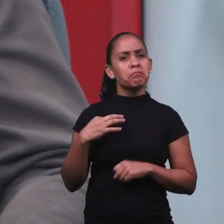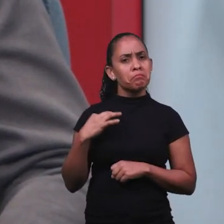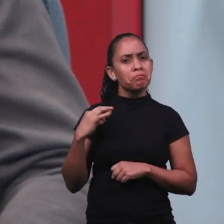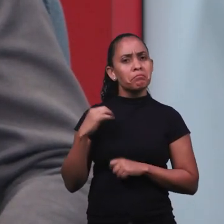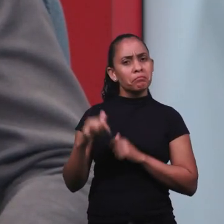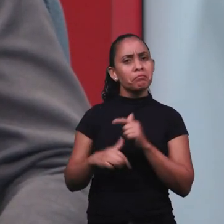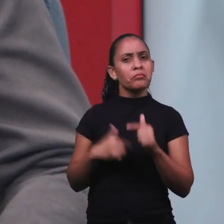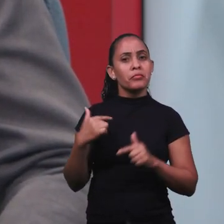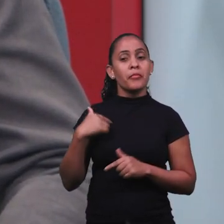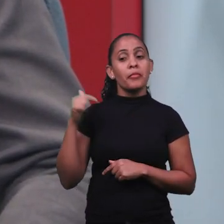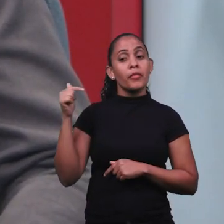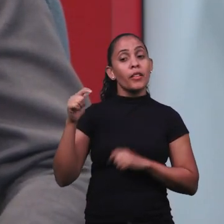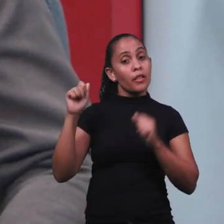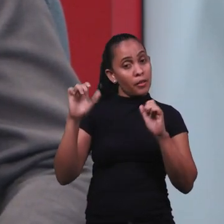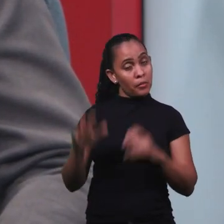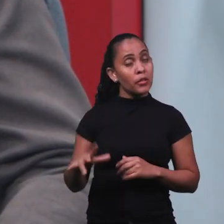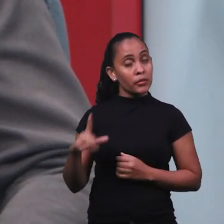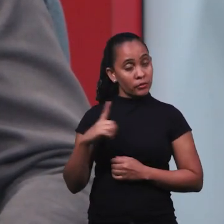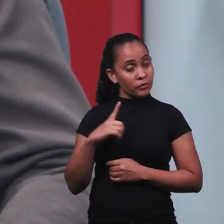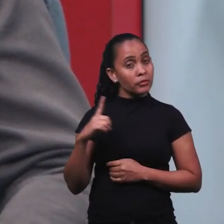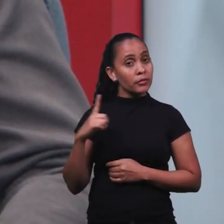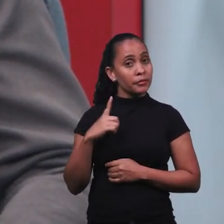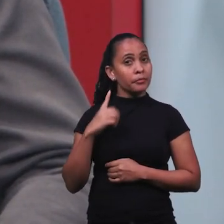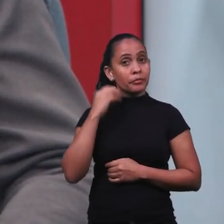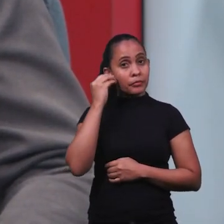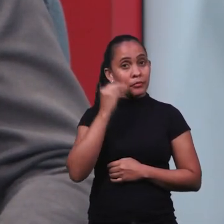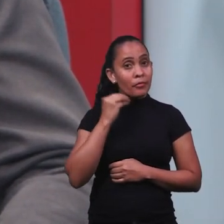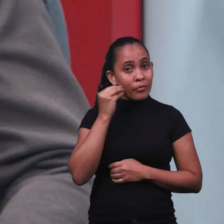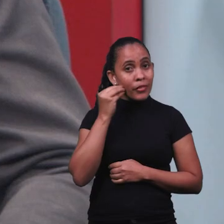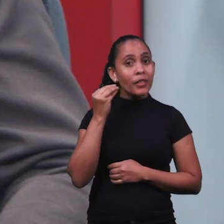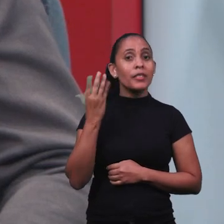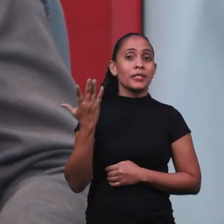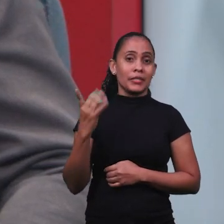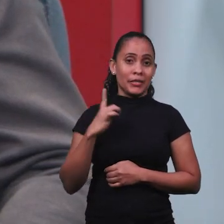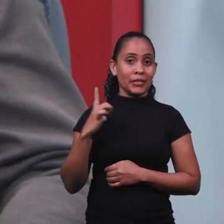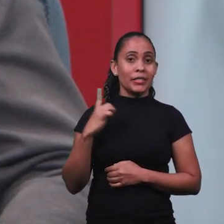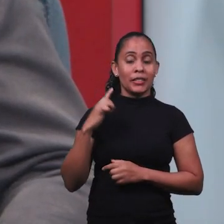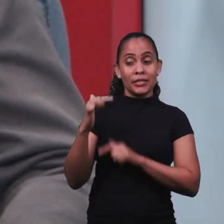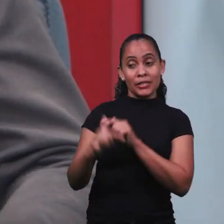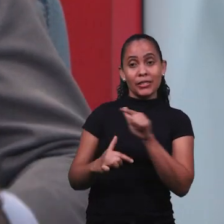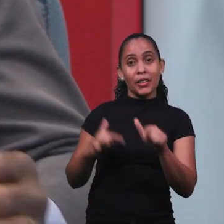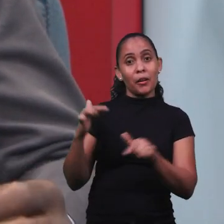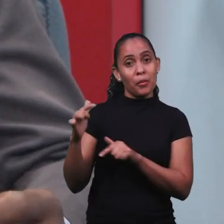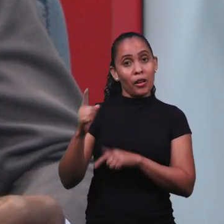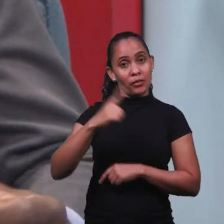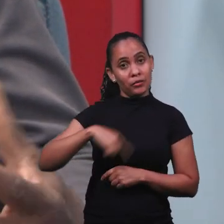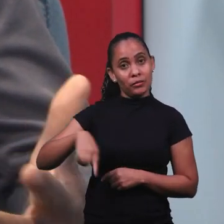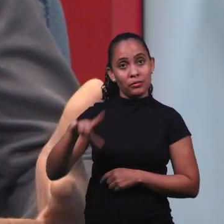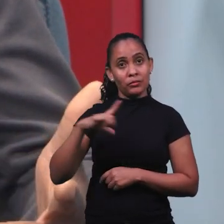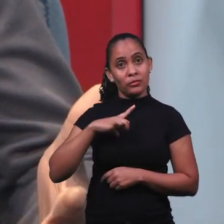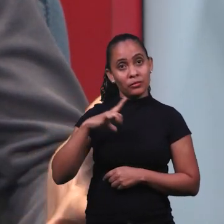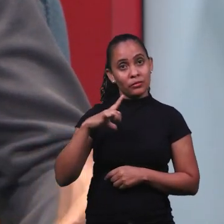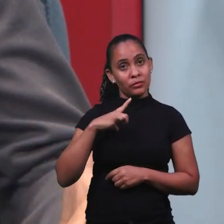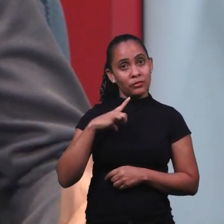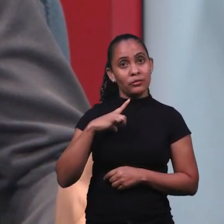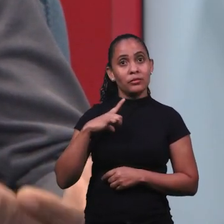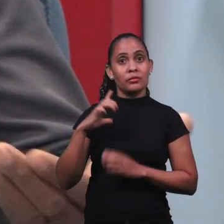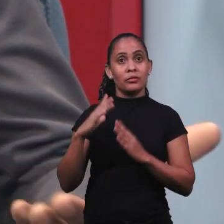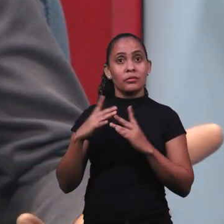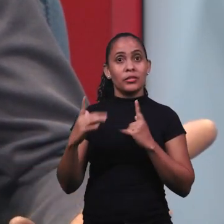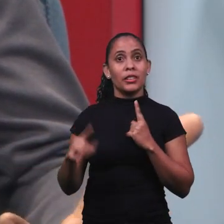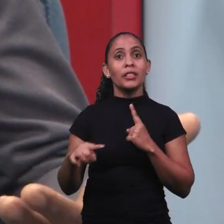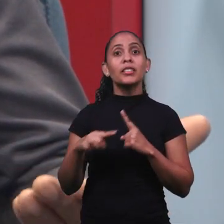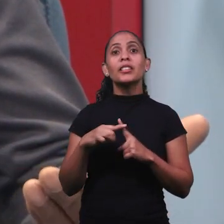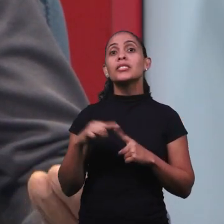aí, porque é nesse trabalho que eles exercem na